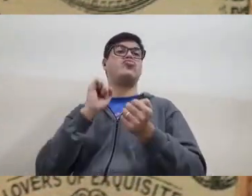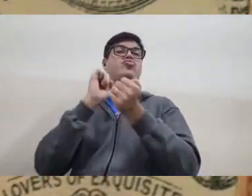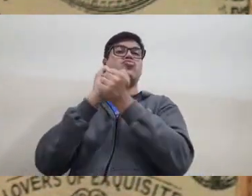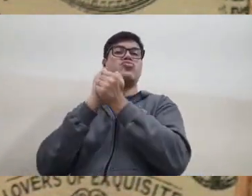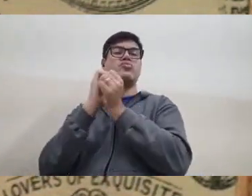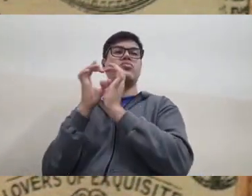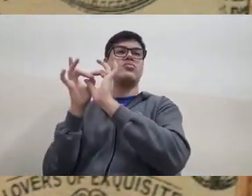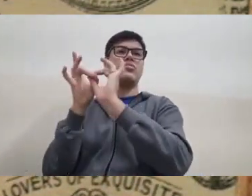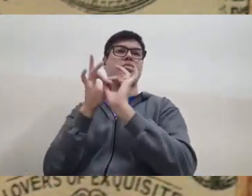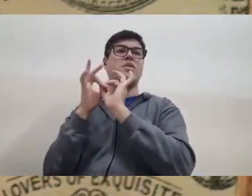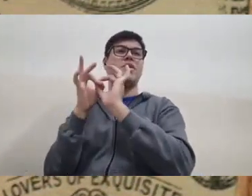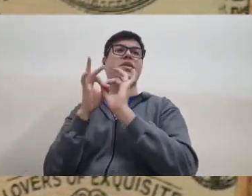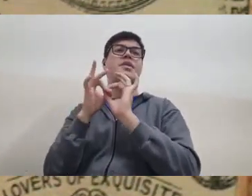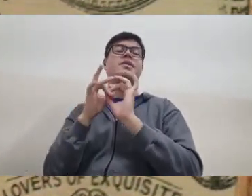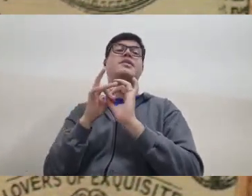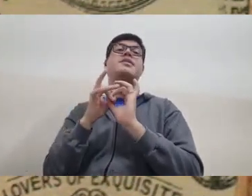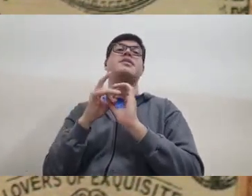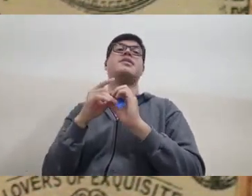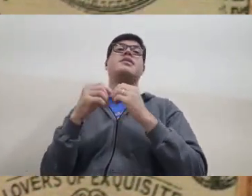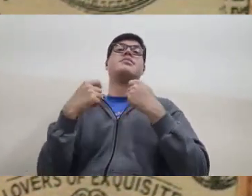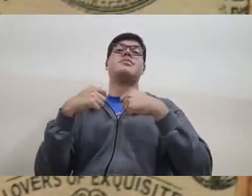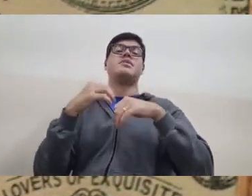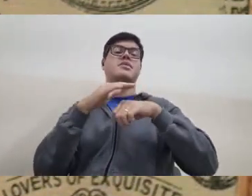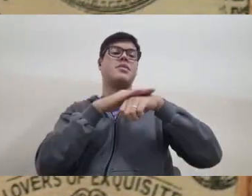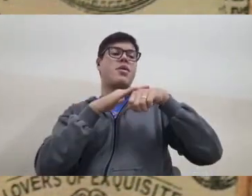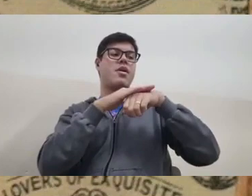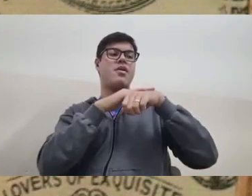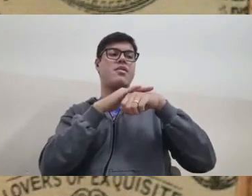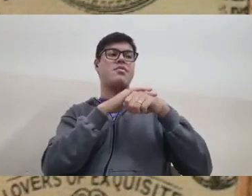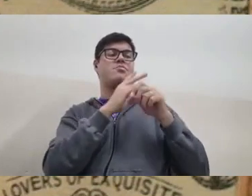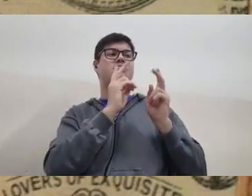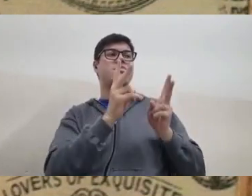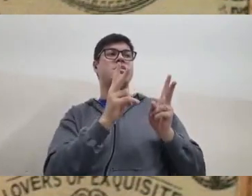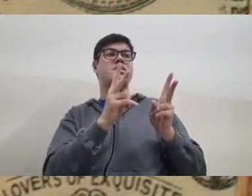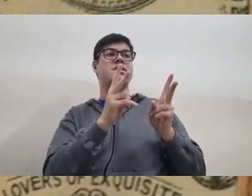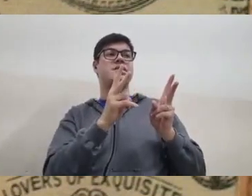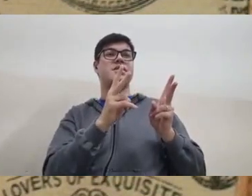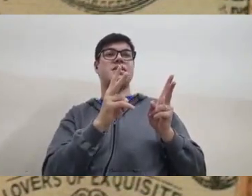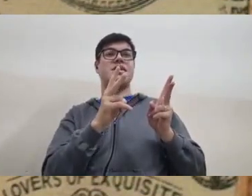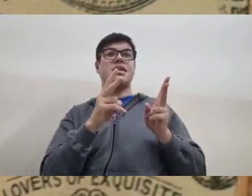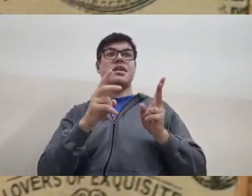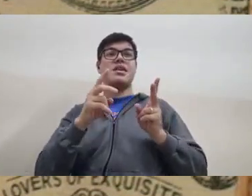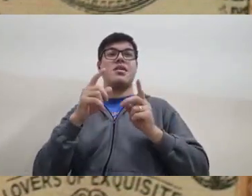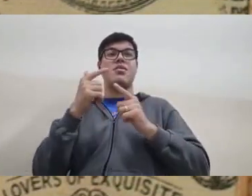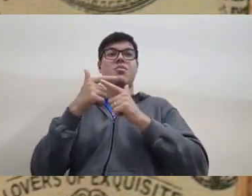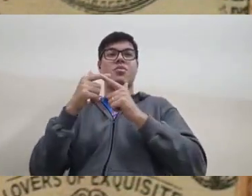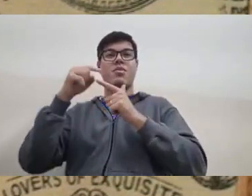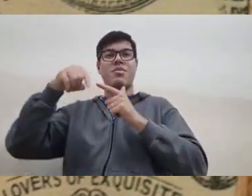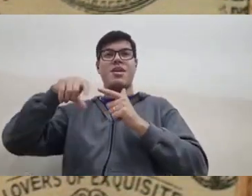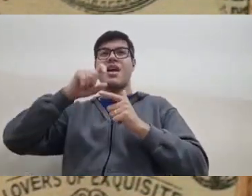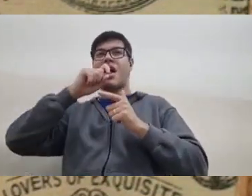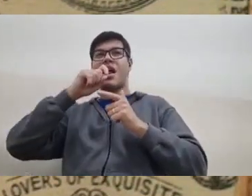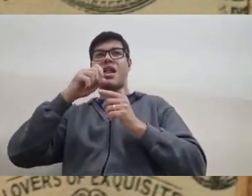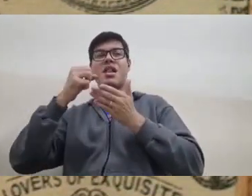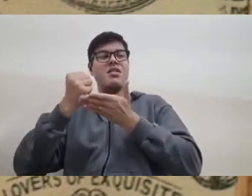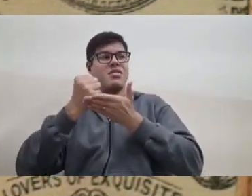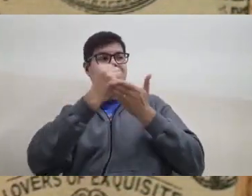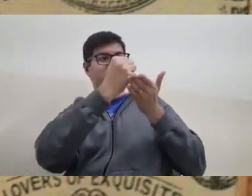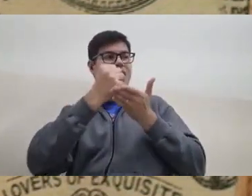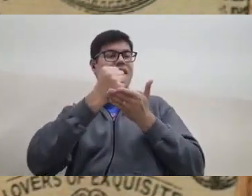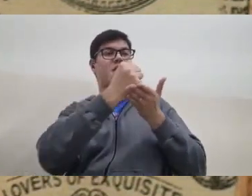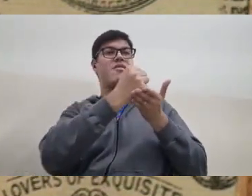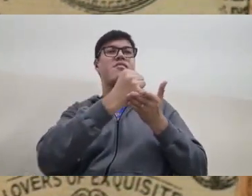e a gente sempre tem que estar conversando negócio de problema de Araras para eles para eles tentar